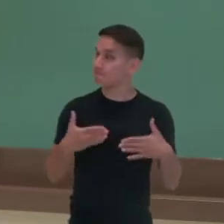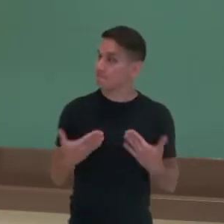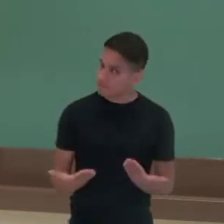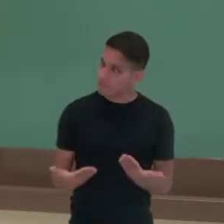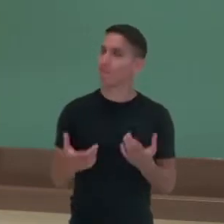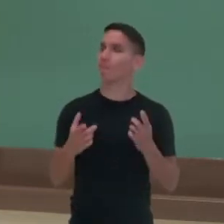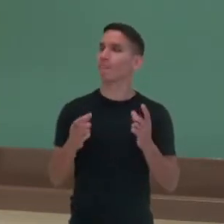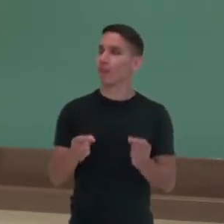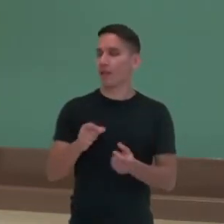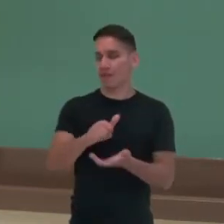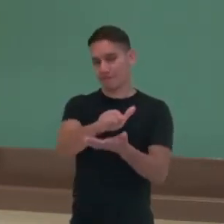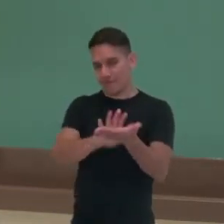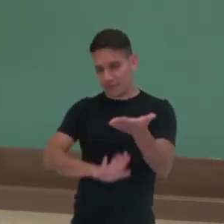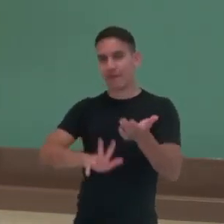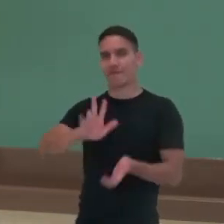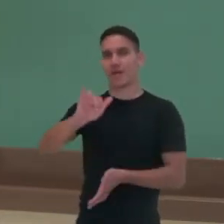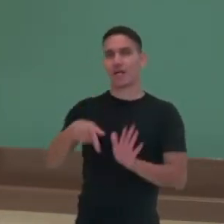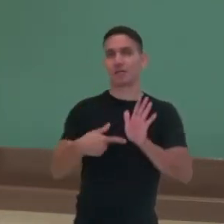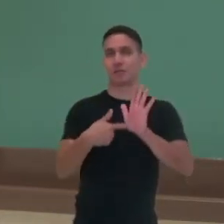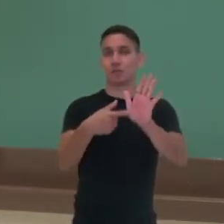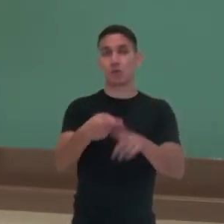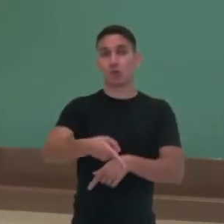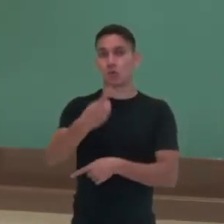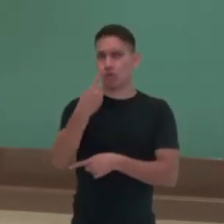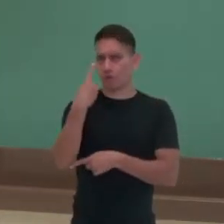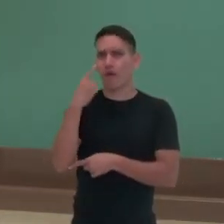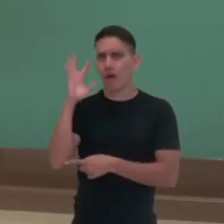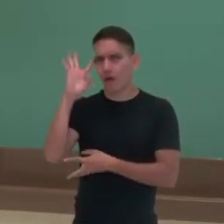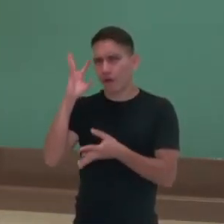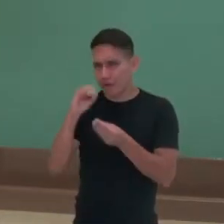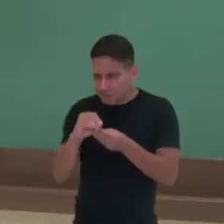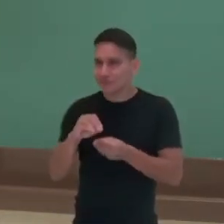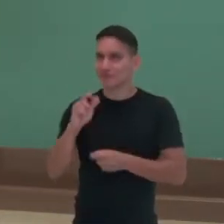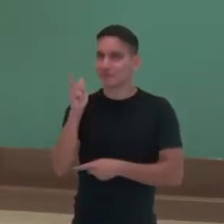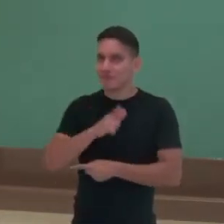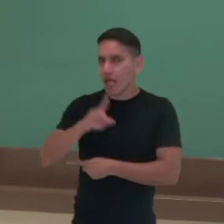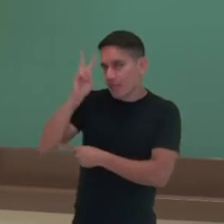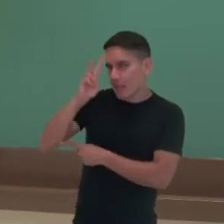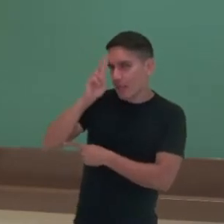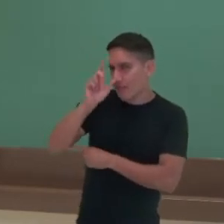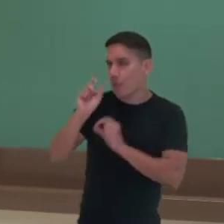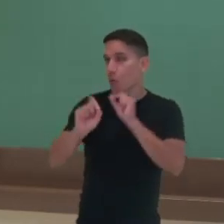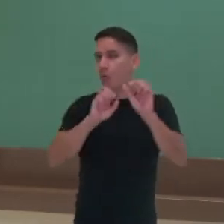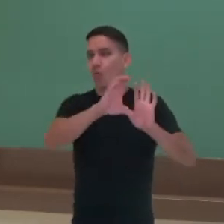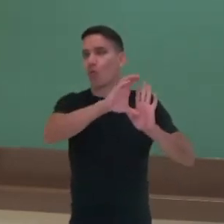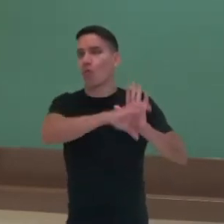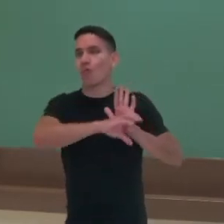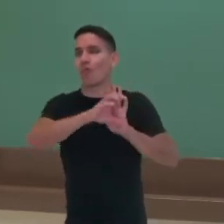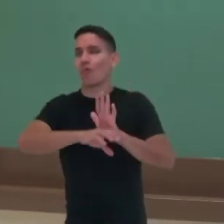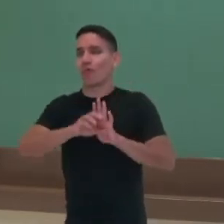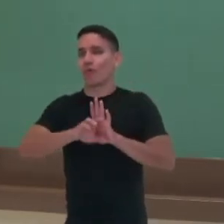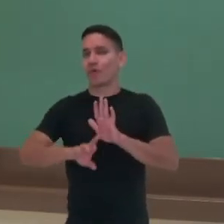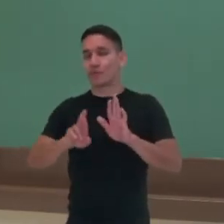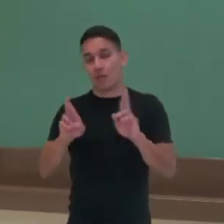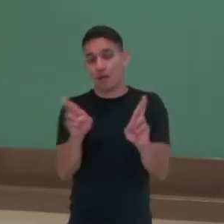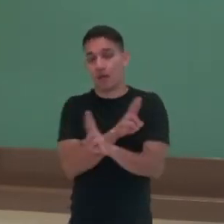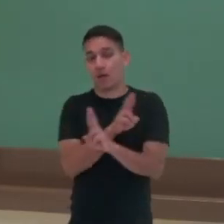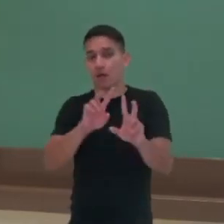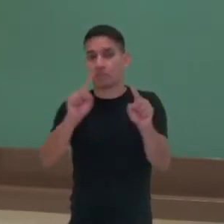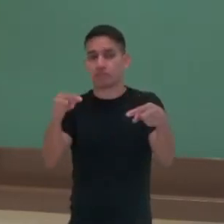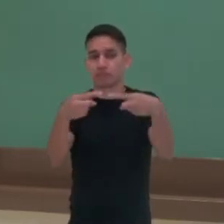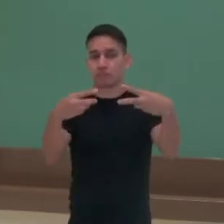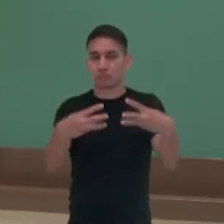Então, vamos para o Praticando 1. Vamos ver se vocês realmente relembraram aí o conceito de razão,